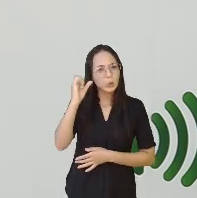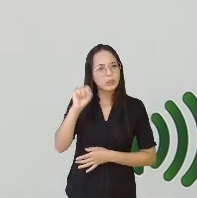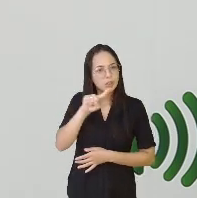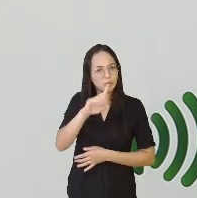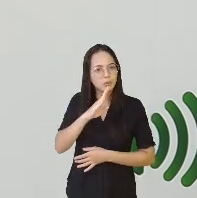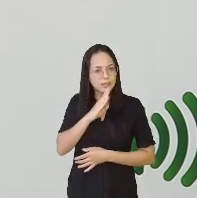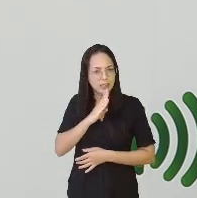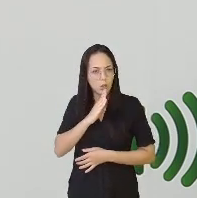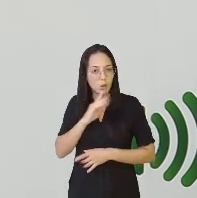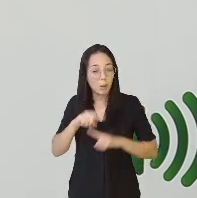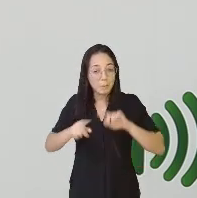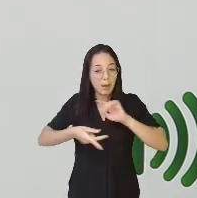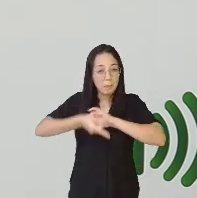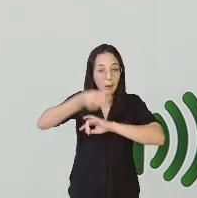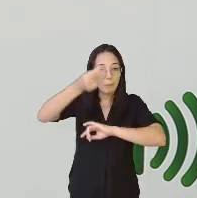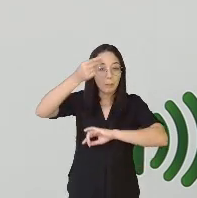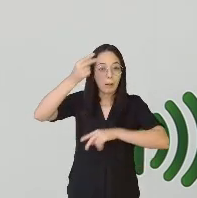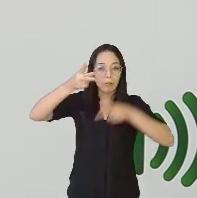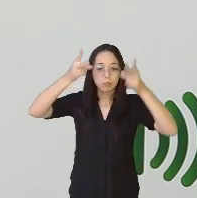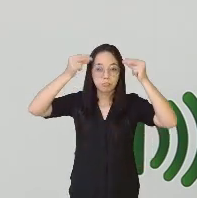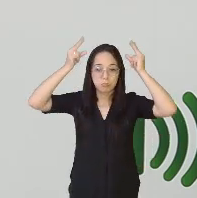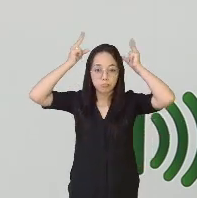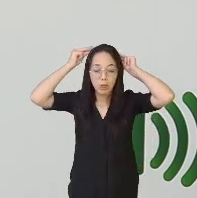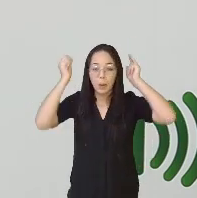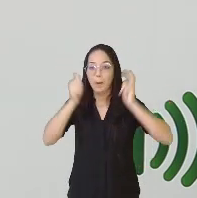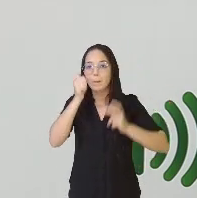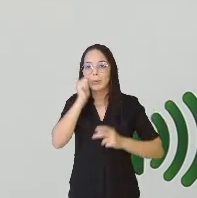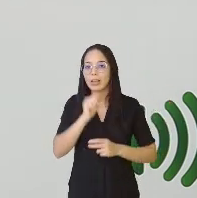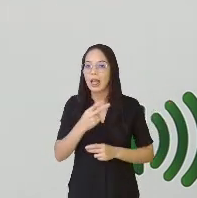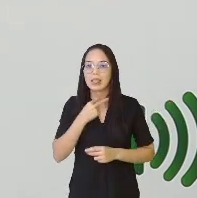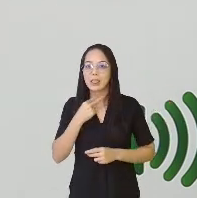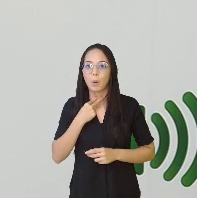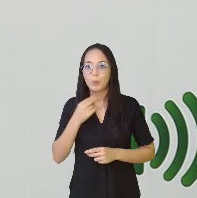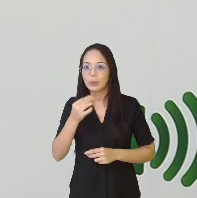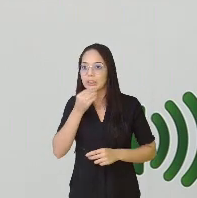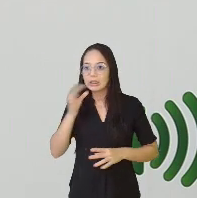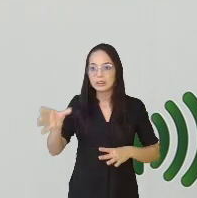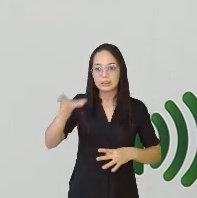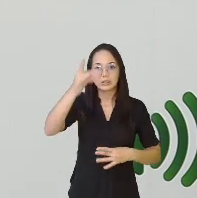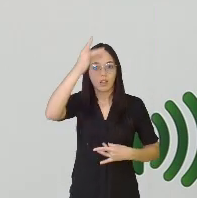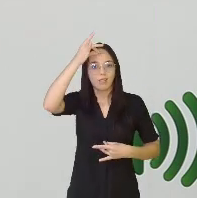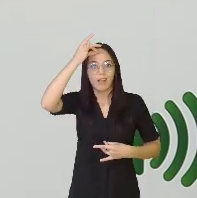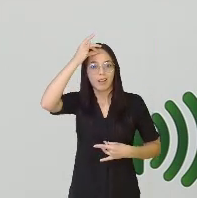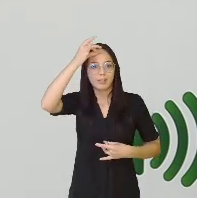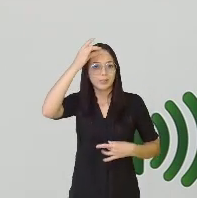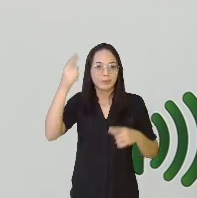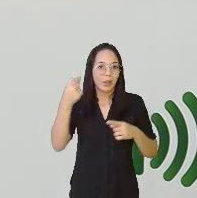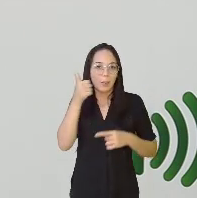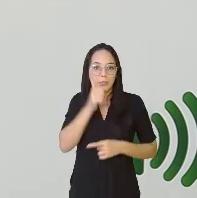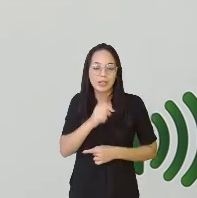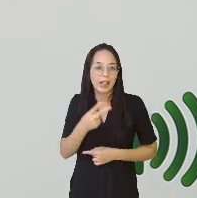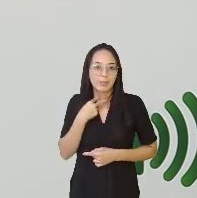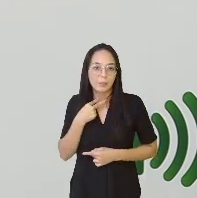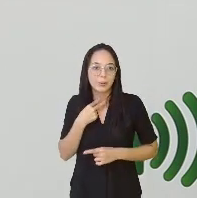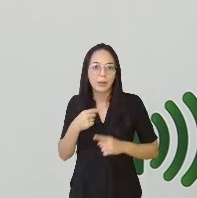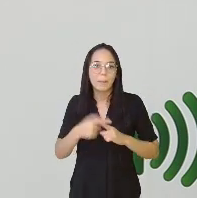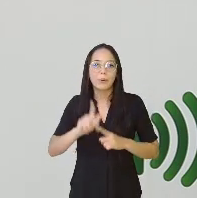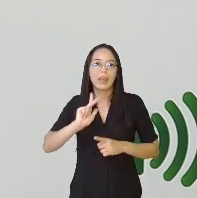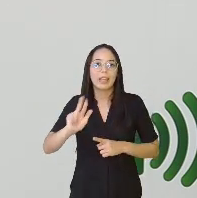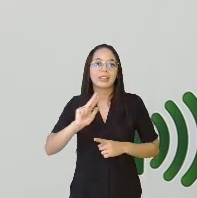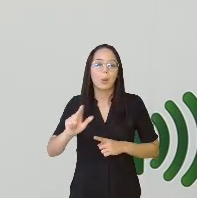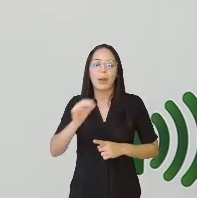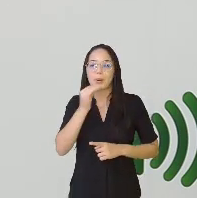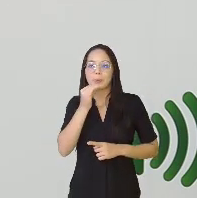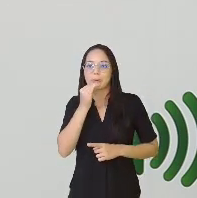sabe, mas na Grécia Antiga as mulheres, elas não podiam encenar, porque elas não eram consideradas cidadãs.